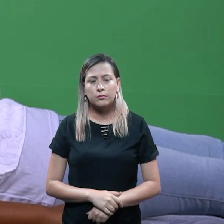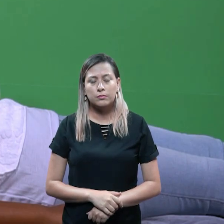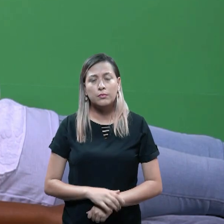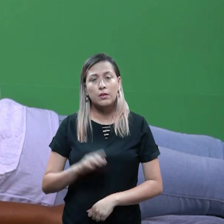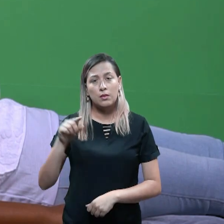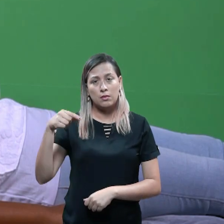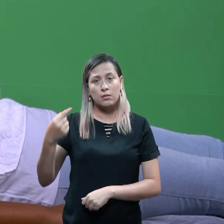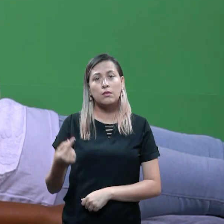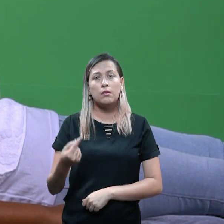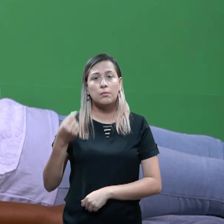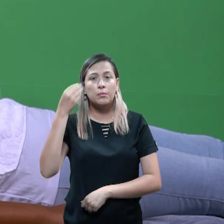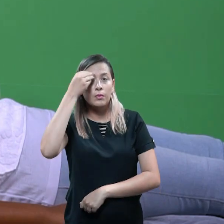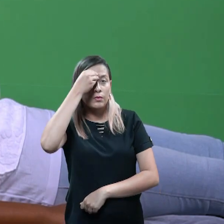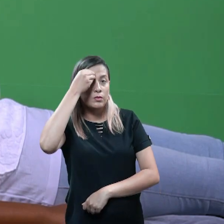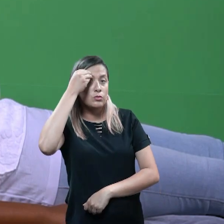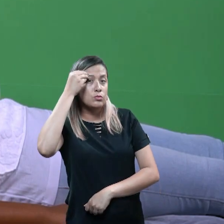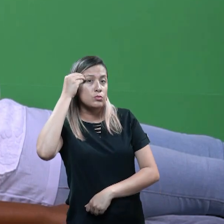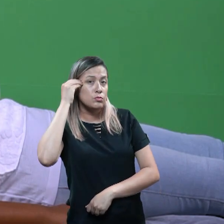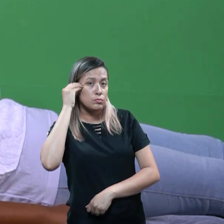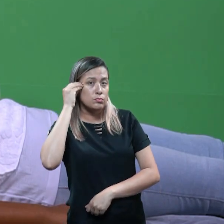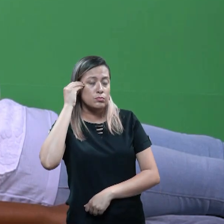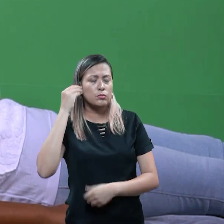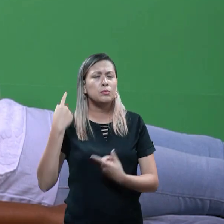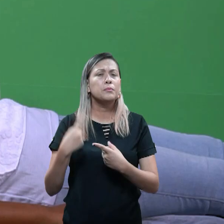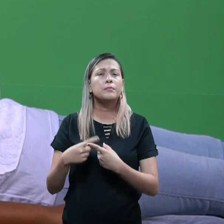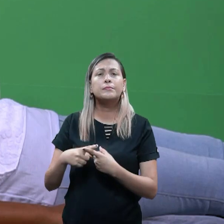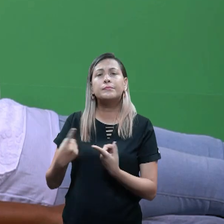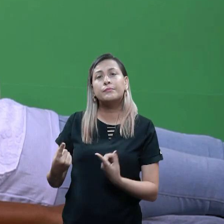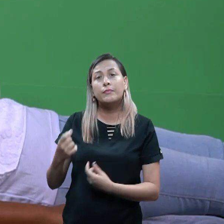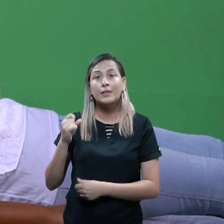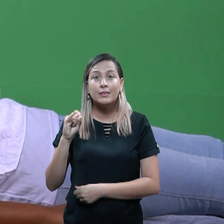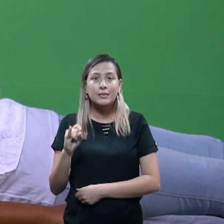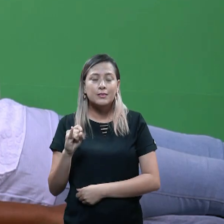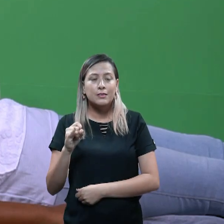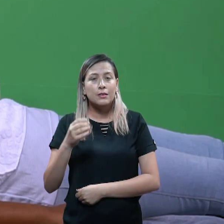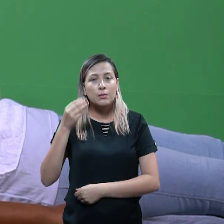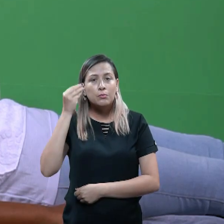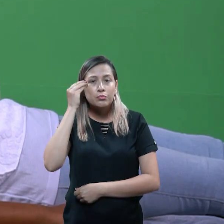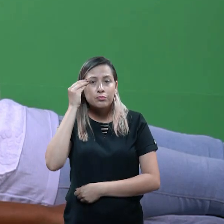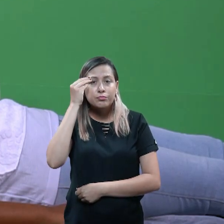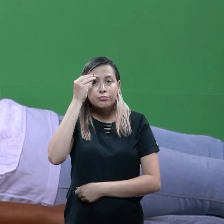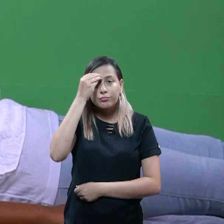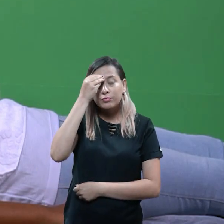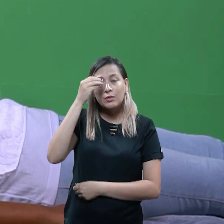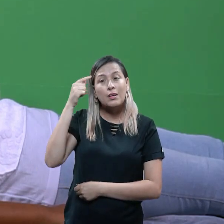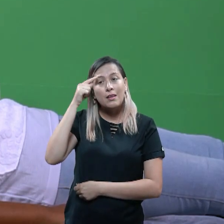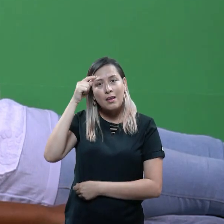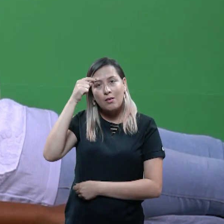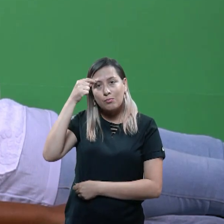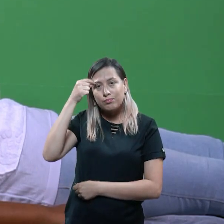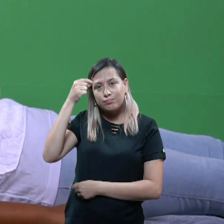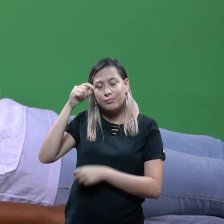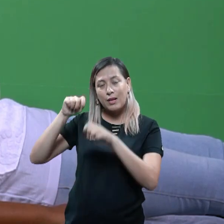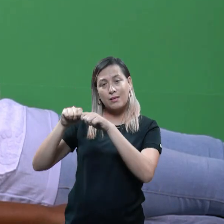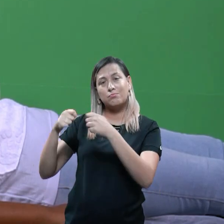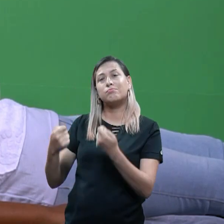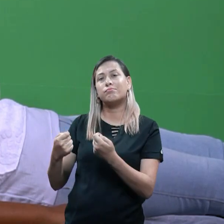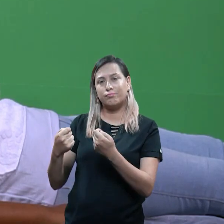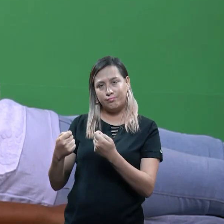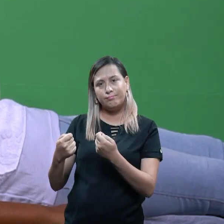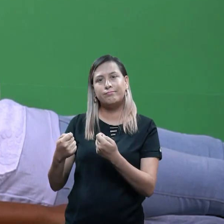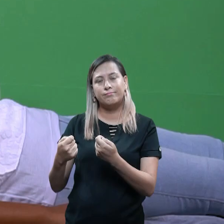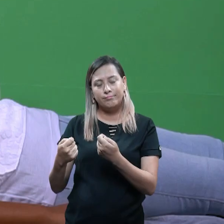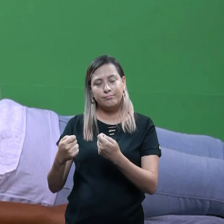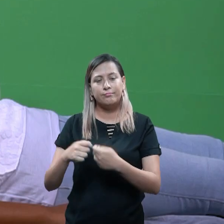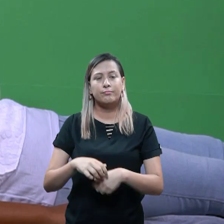no sentido do pelo. Por que isso? Porque se você for retirando logo, você vai quebrar o fio, certo? Então